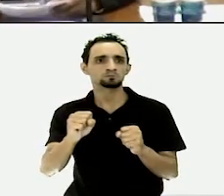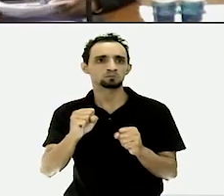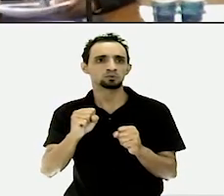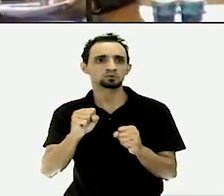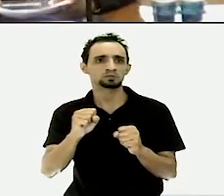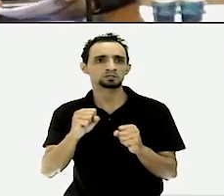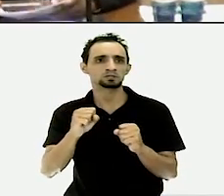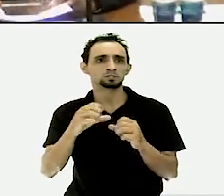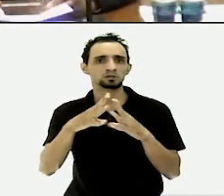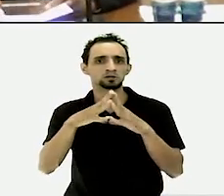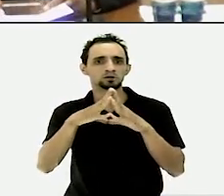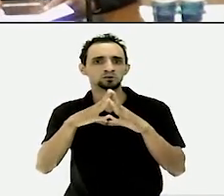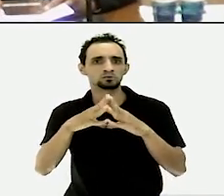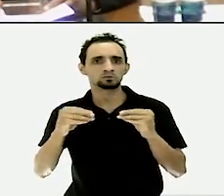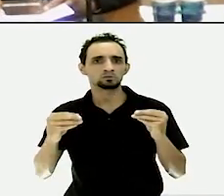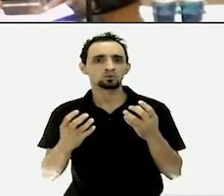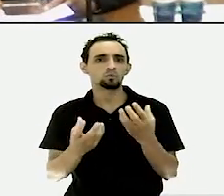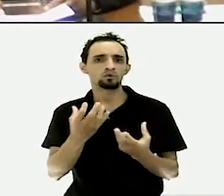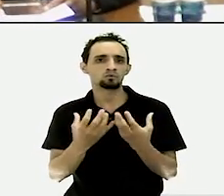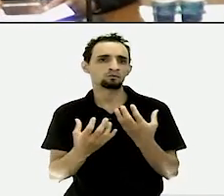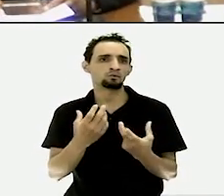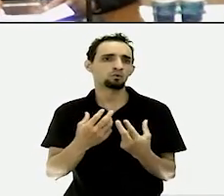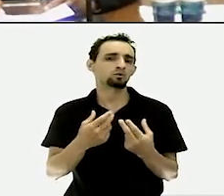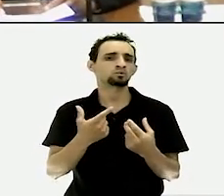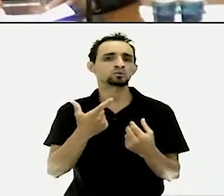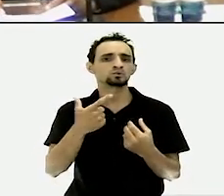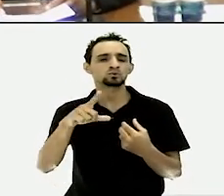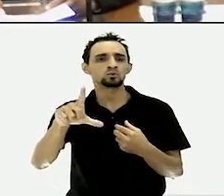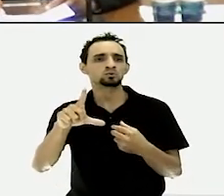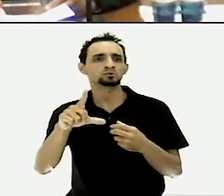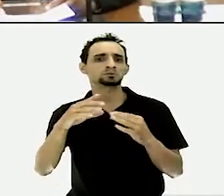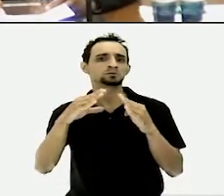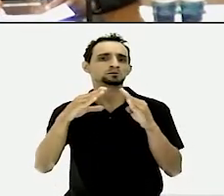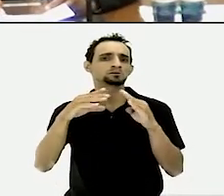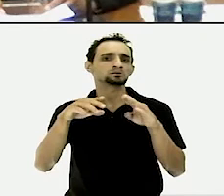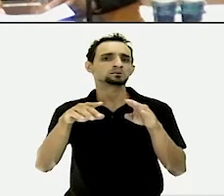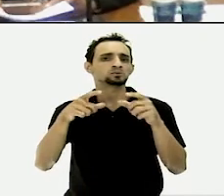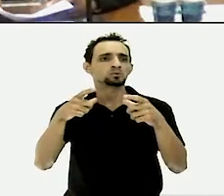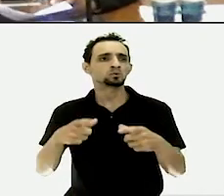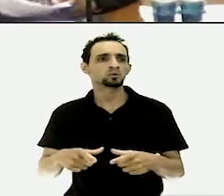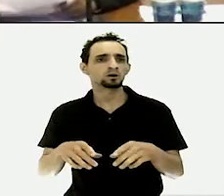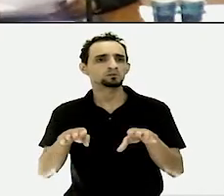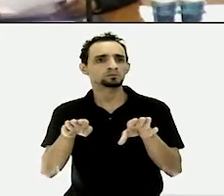de uma via de entrada e saída do município e de acesso à empresa Duratex,